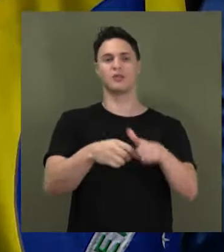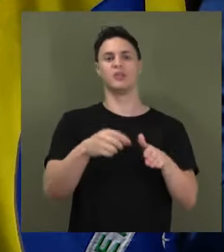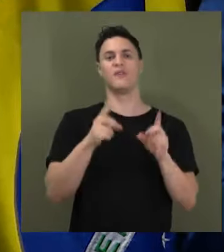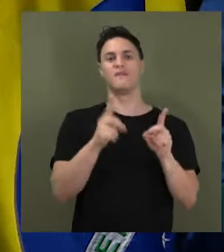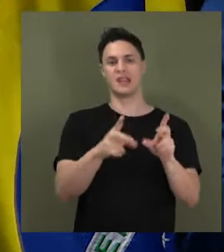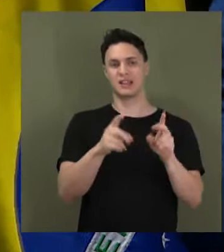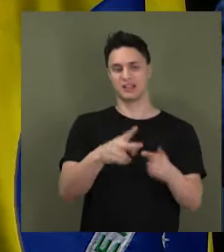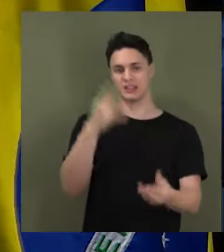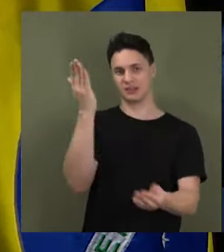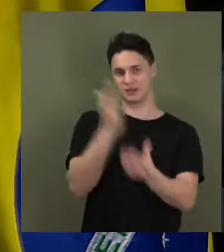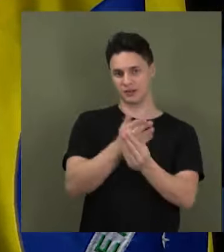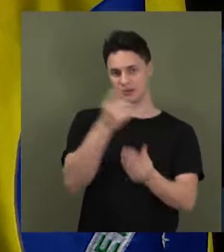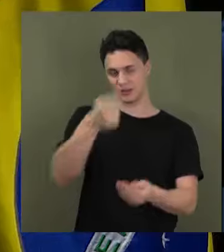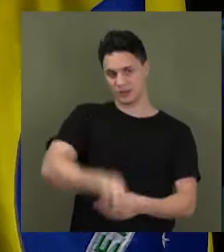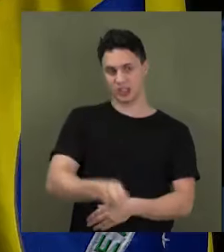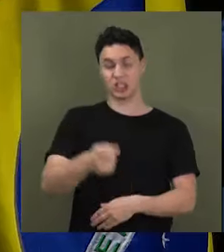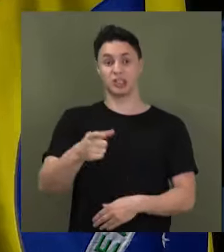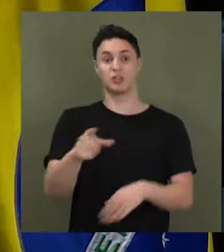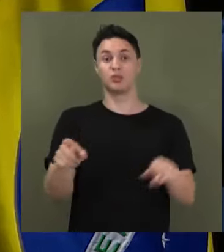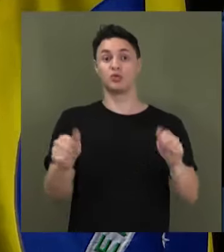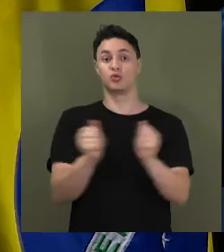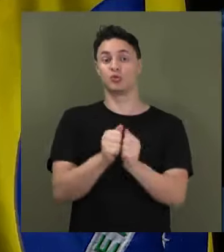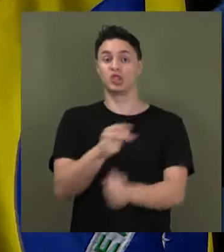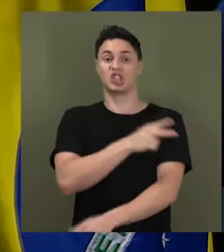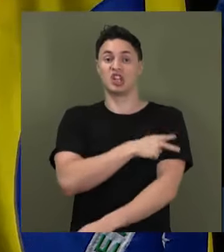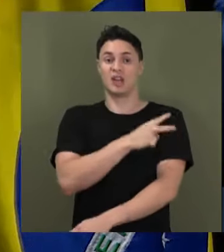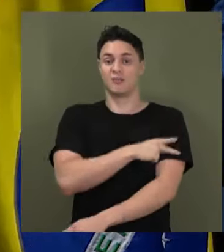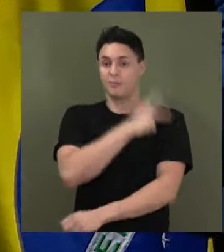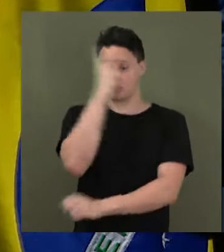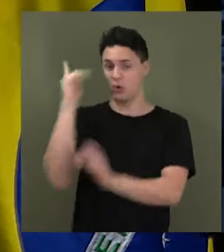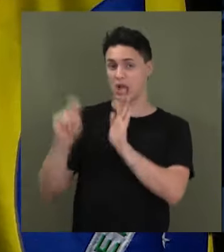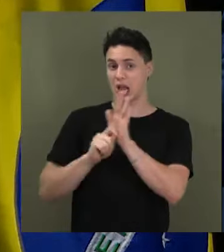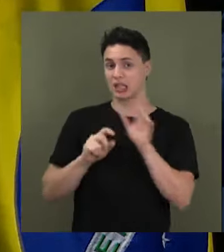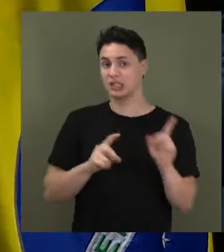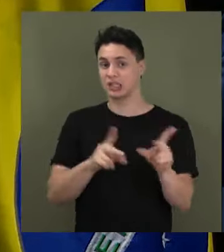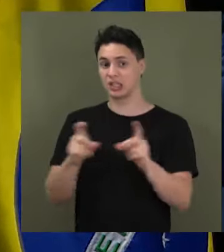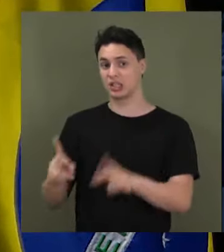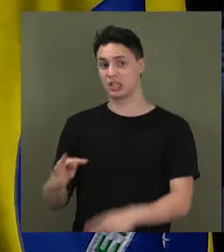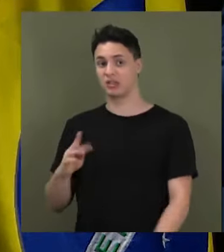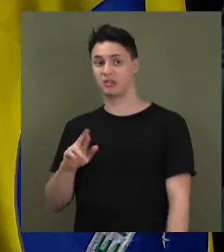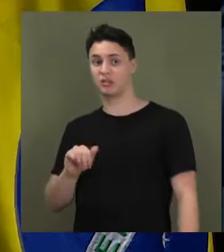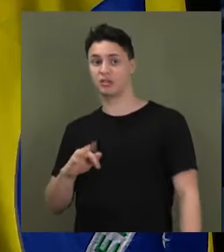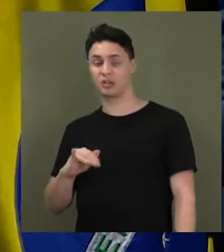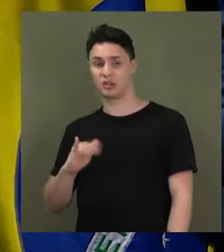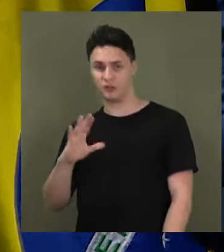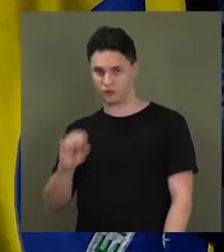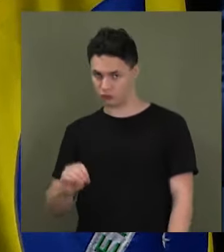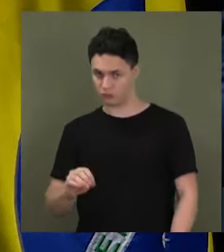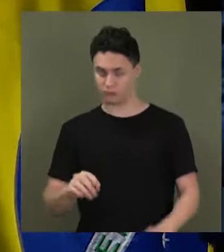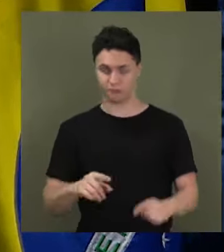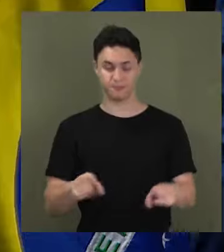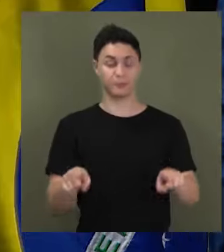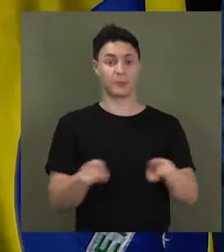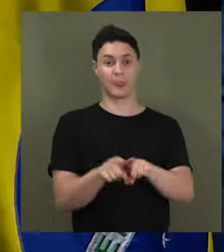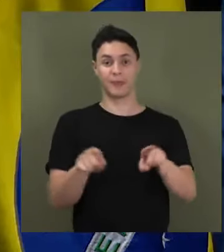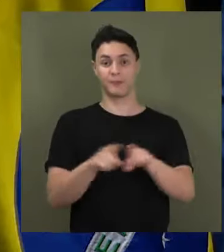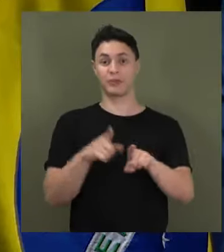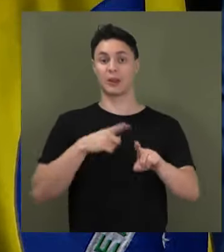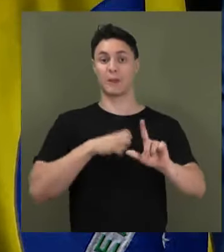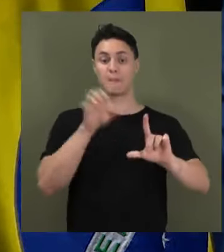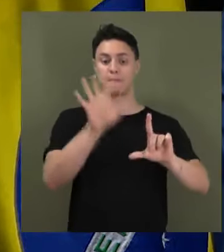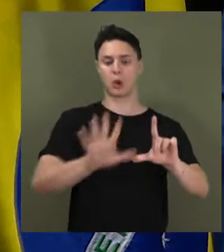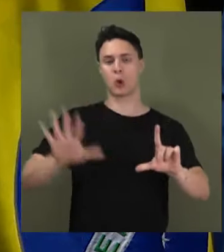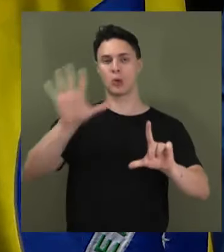incluindo chefe do tráfico para o chefe de tráfico de drogas. Além disso, segundo o portal